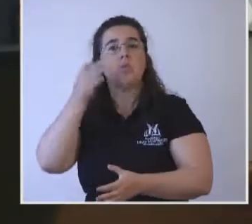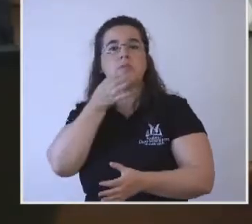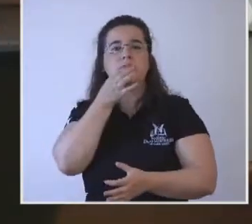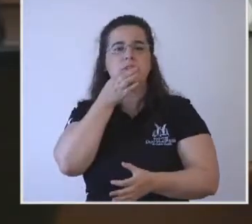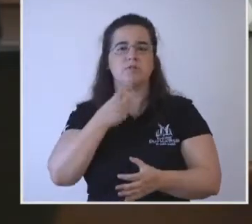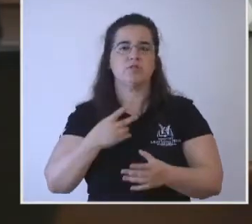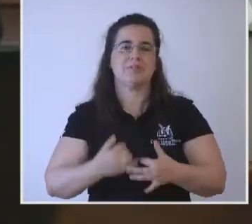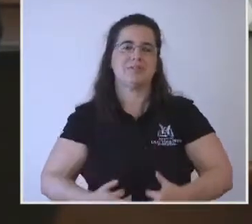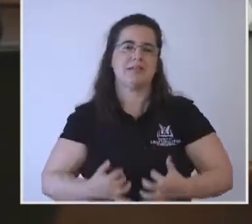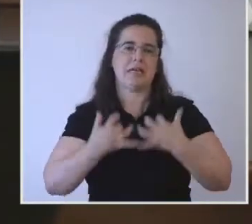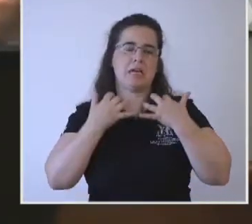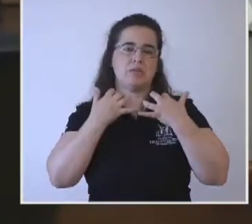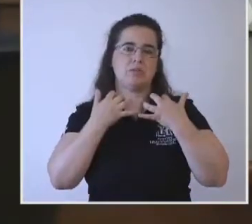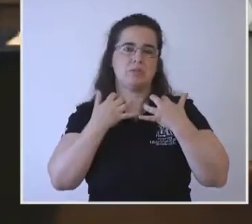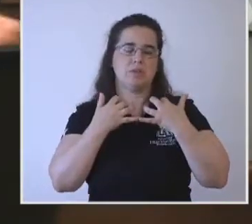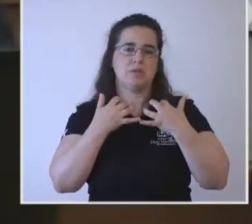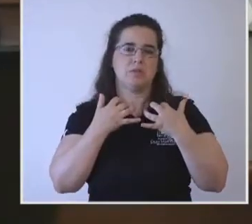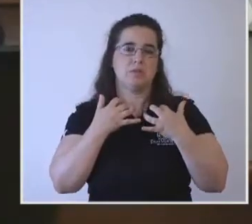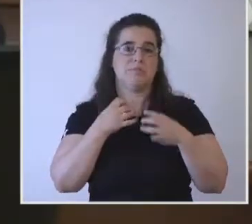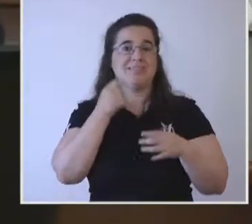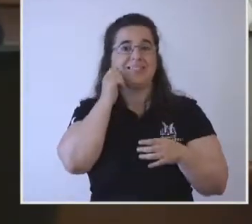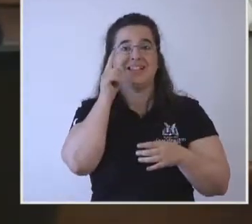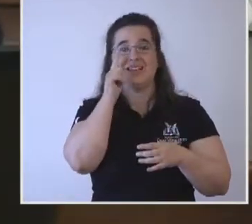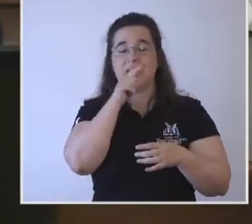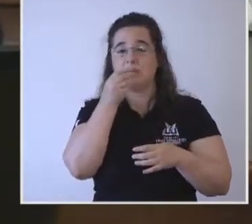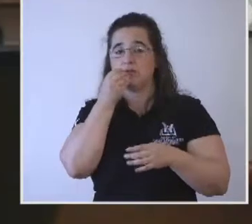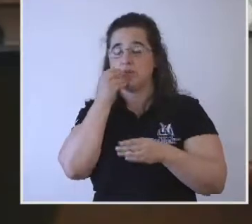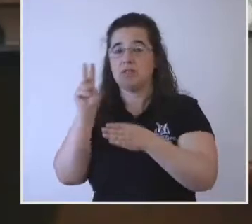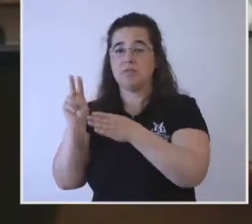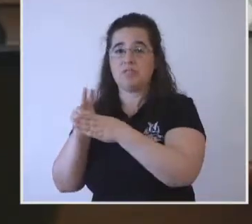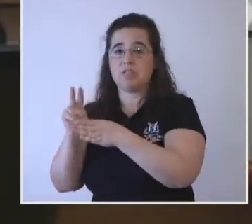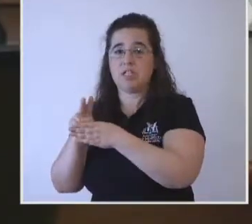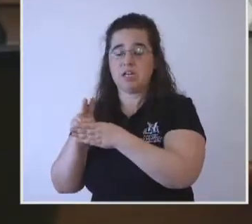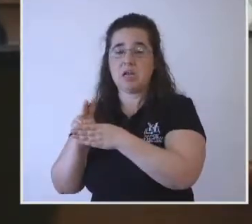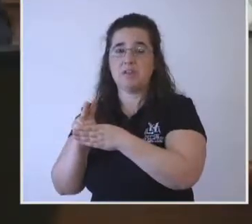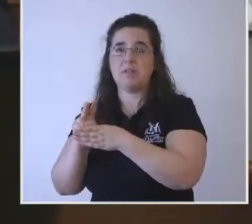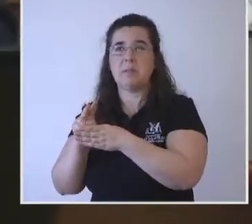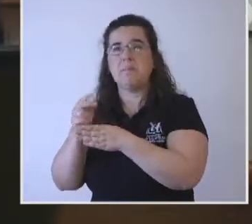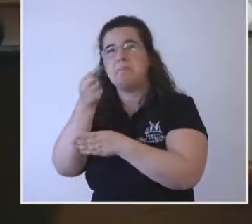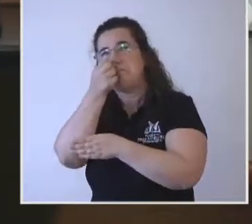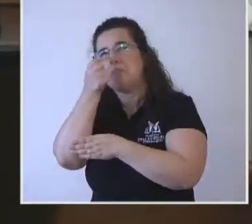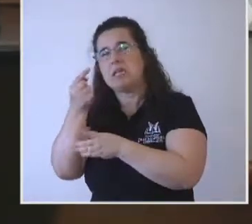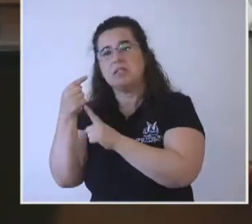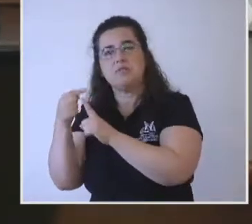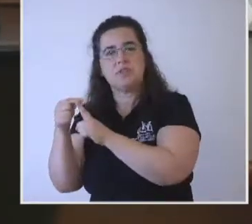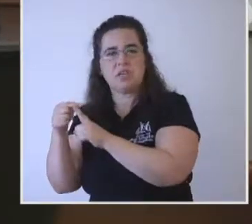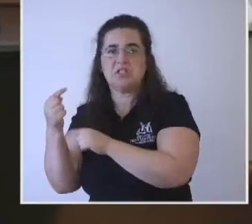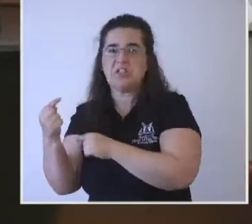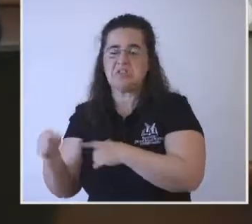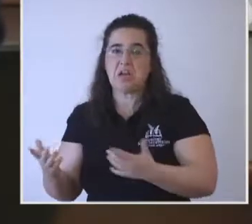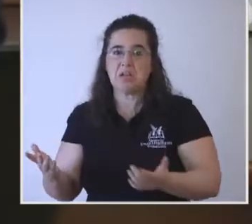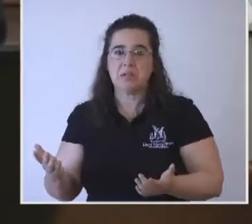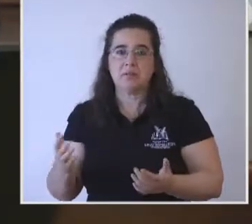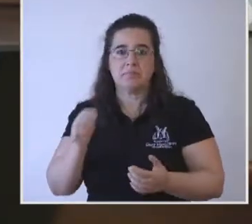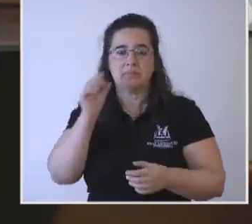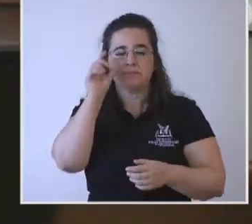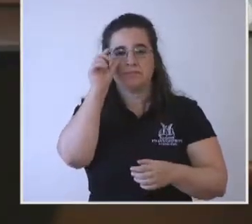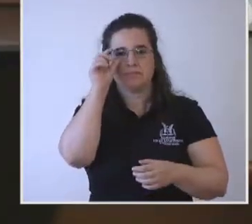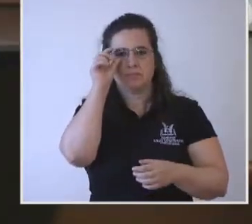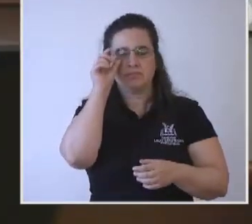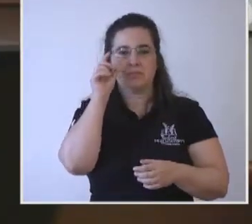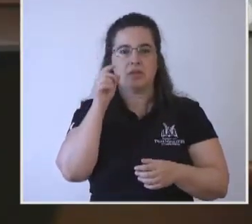Quando corrigimos com a massa corporal, os não vegetarianos parecem ter vantagem, há explicações para isto,